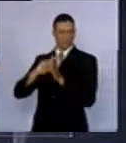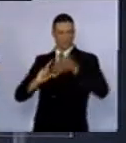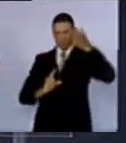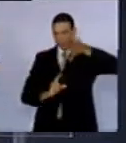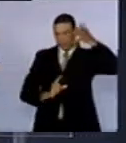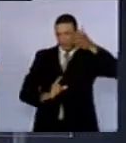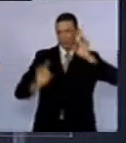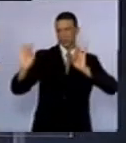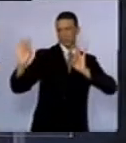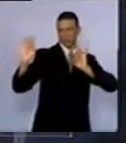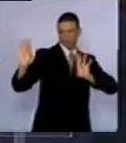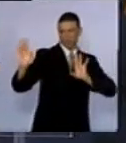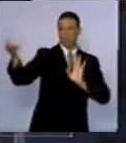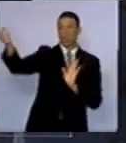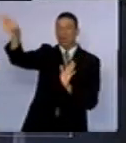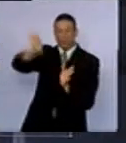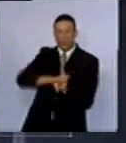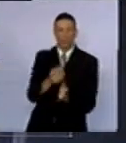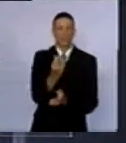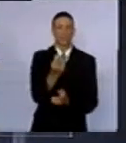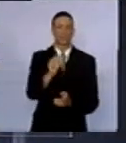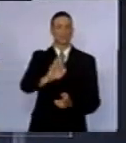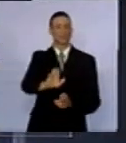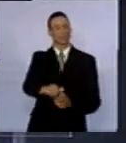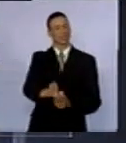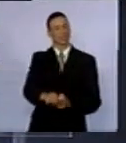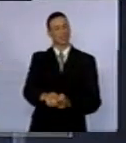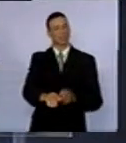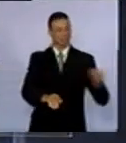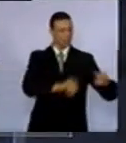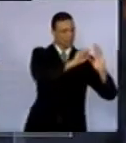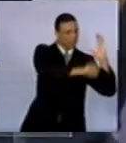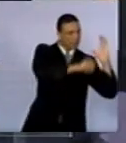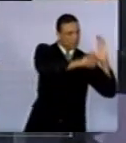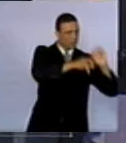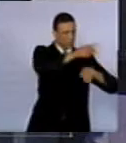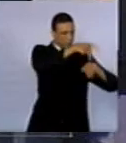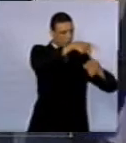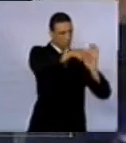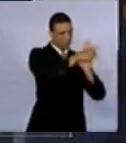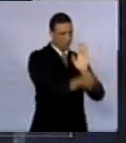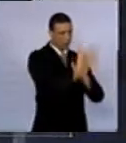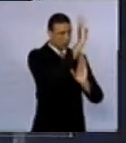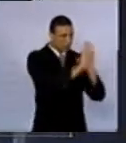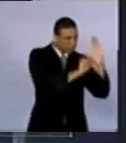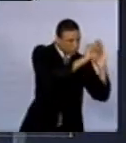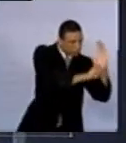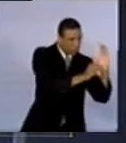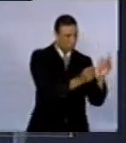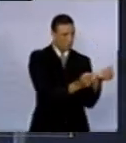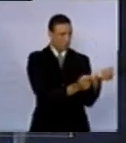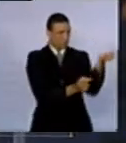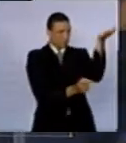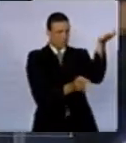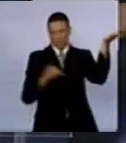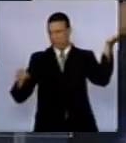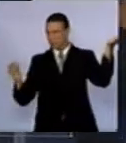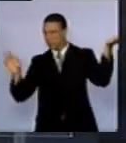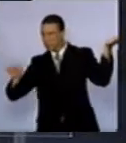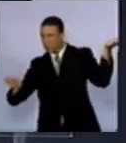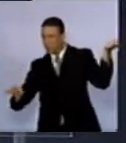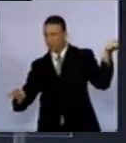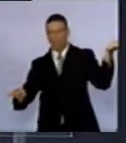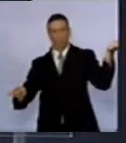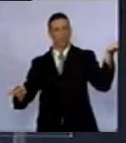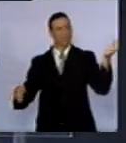e por isso chegam aqui com preços menores que os dos produtor nacional. Em solo brasileiro, assim, as obras estrangeiras